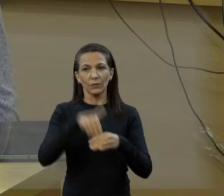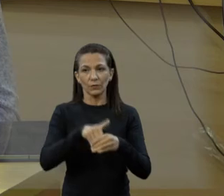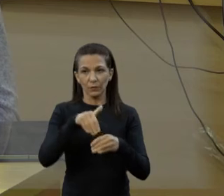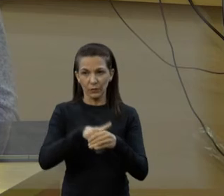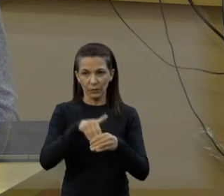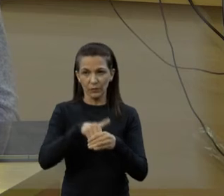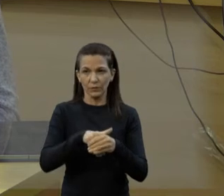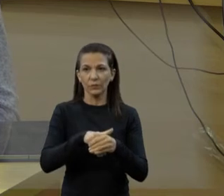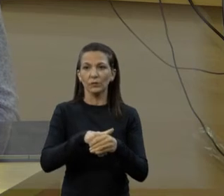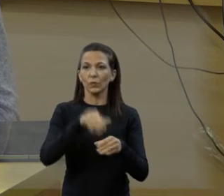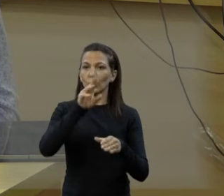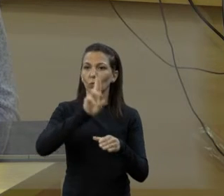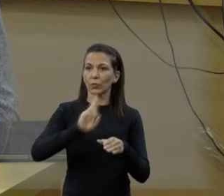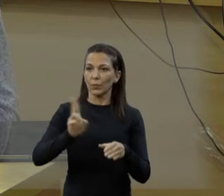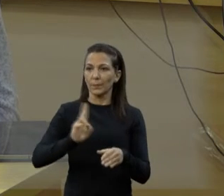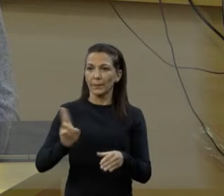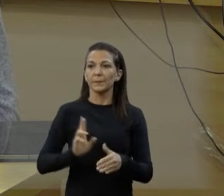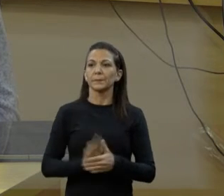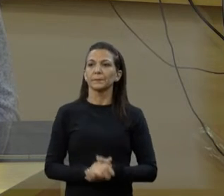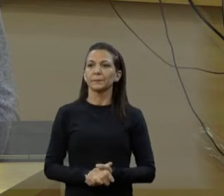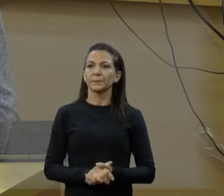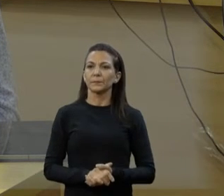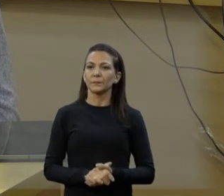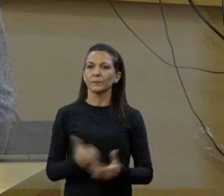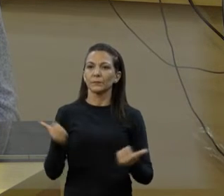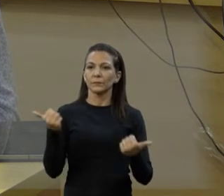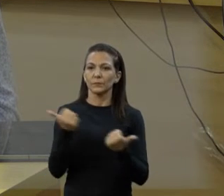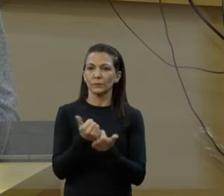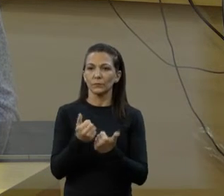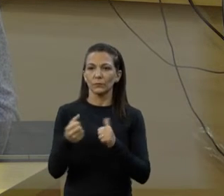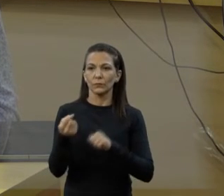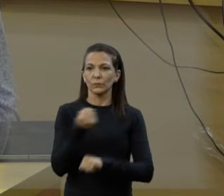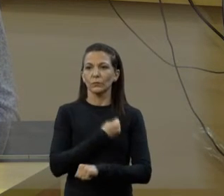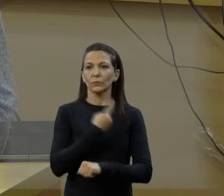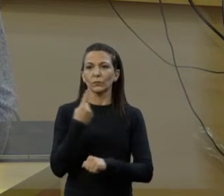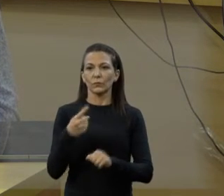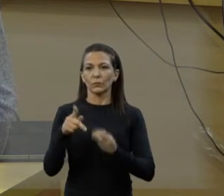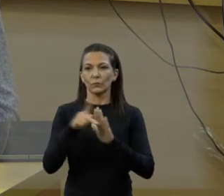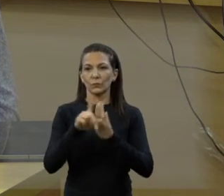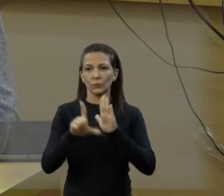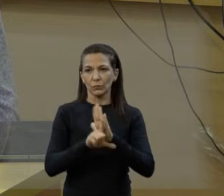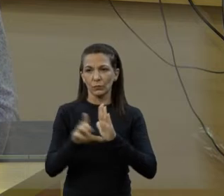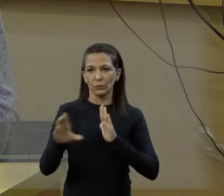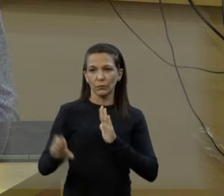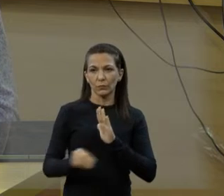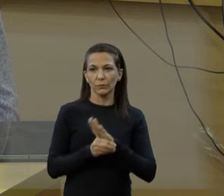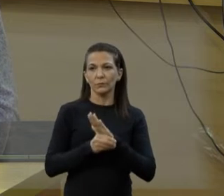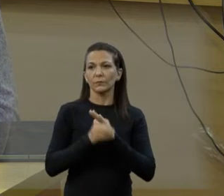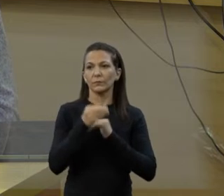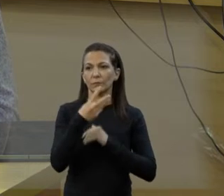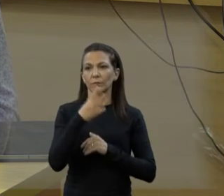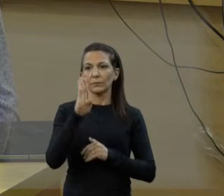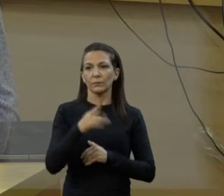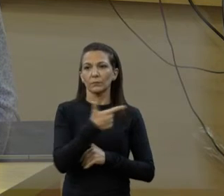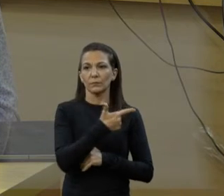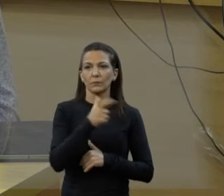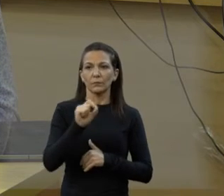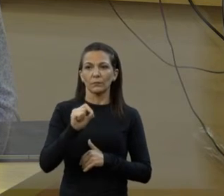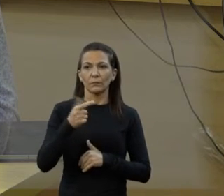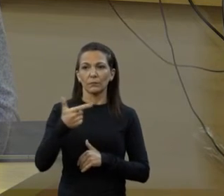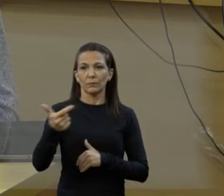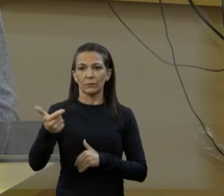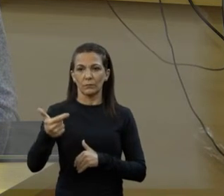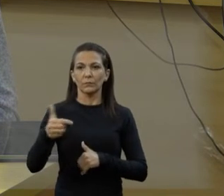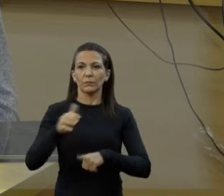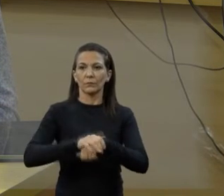maioria absoluta votação nominal substitutivo nº um projeto de lei complementar nº 32 22 iniciativa a